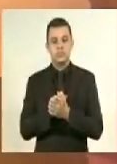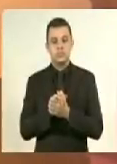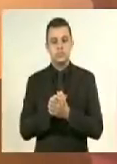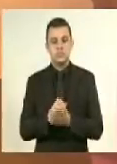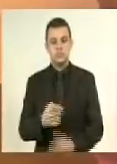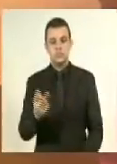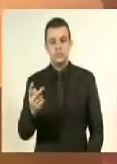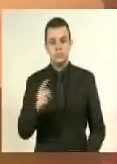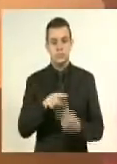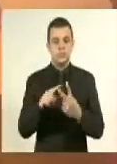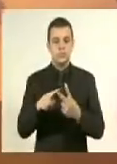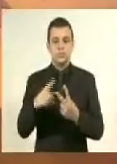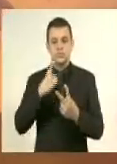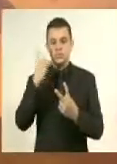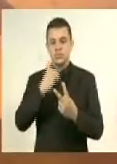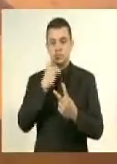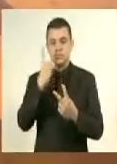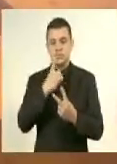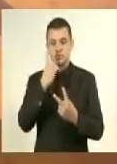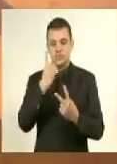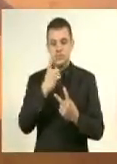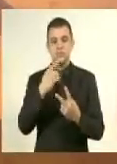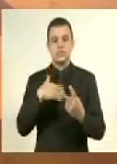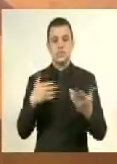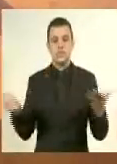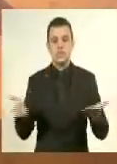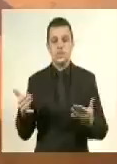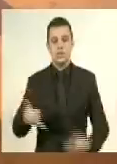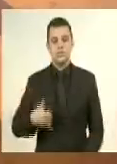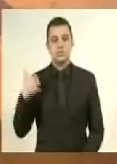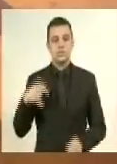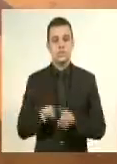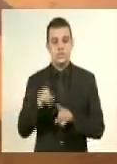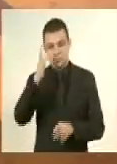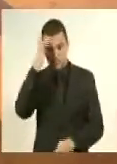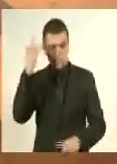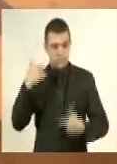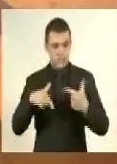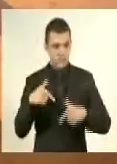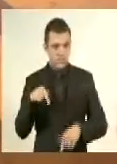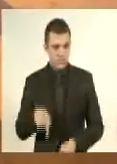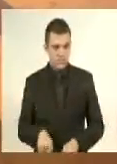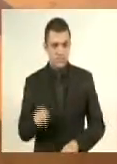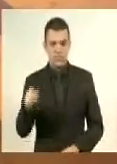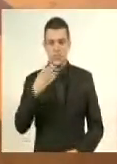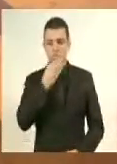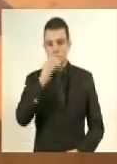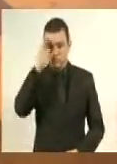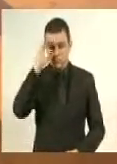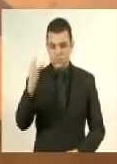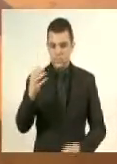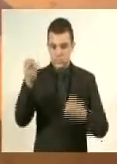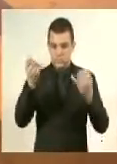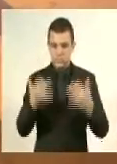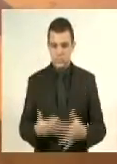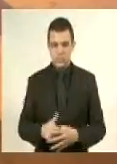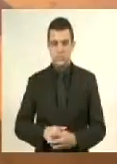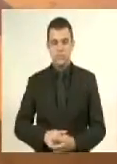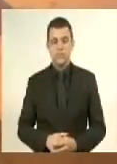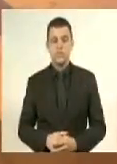esses dois colegas, um deputado e uma deputada, e mais um funcionário da casa aqui citado pelo nosso companheiro, Cabo